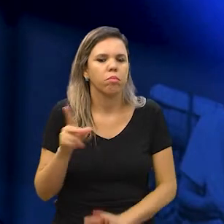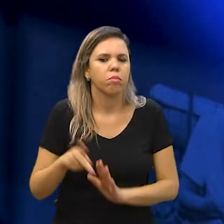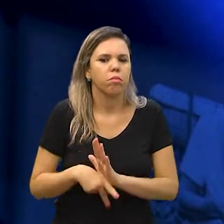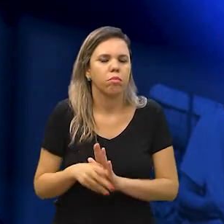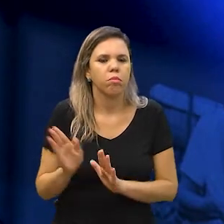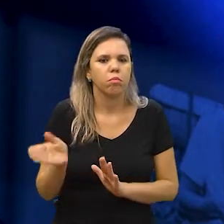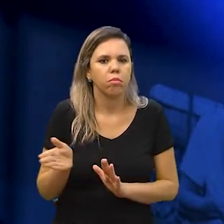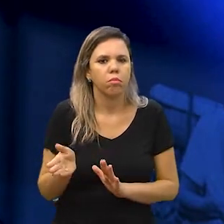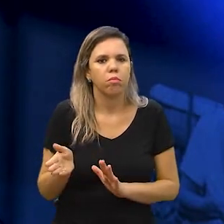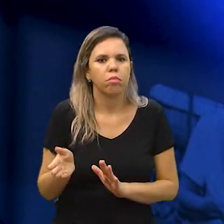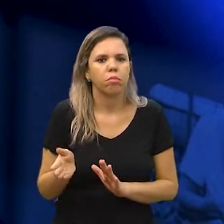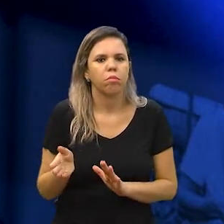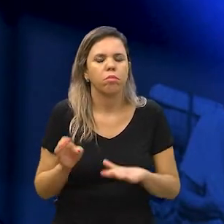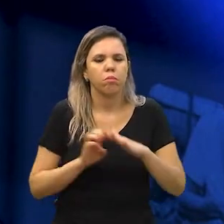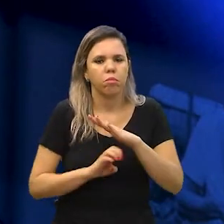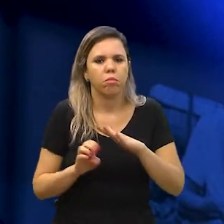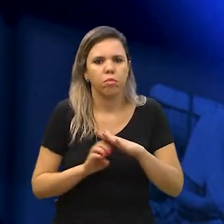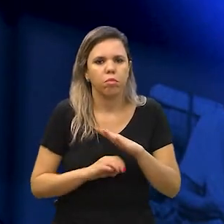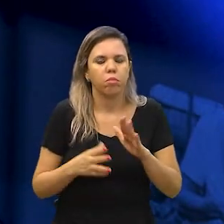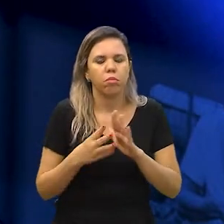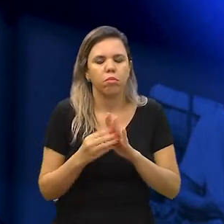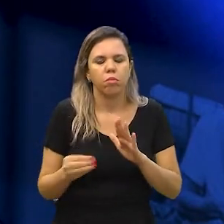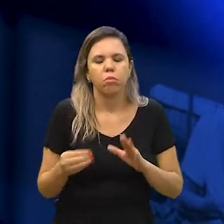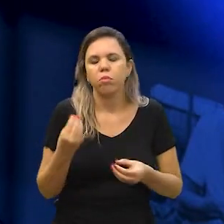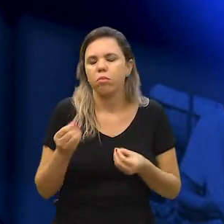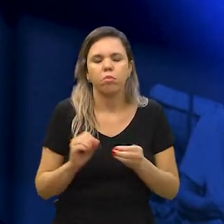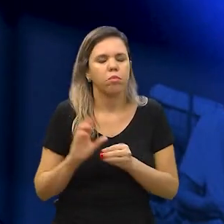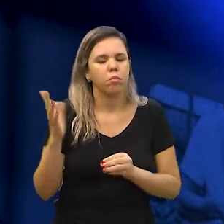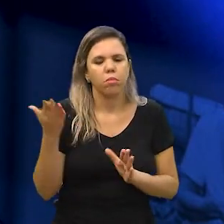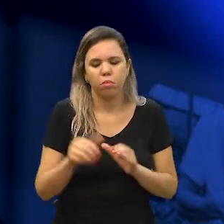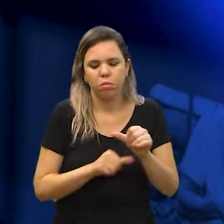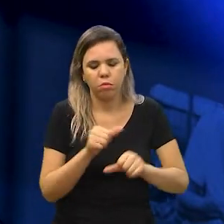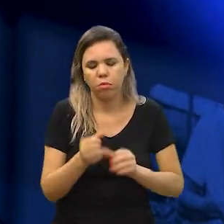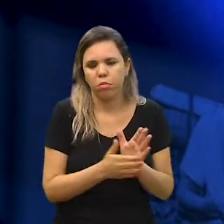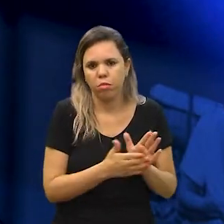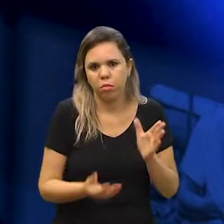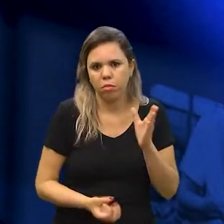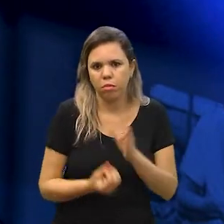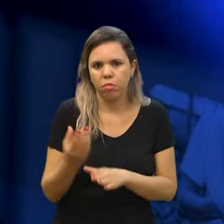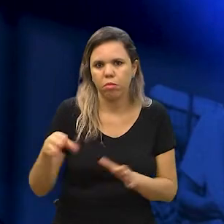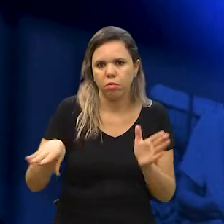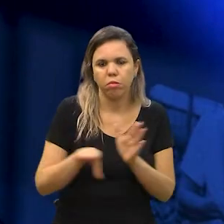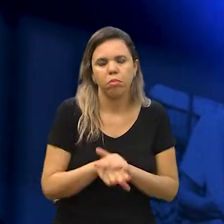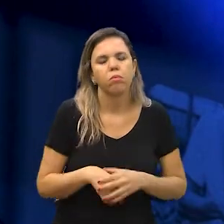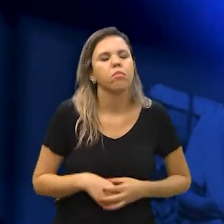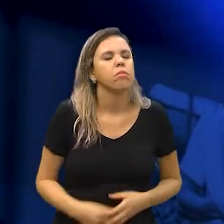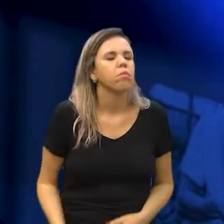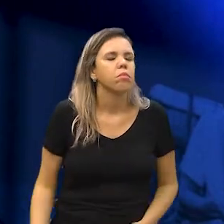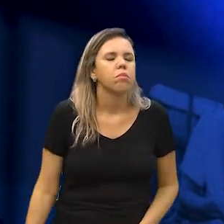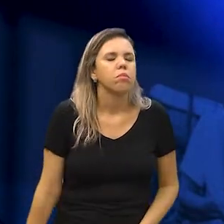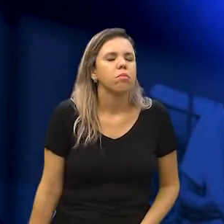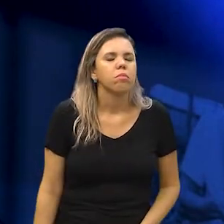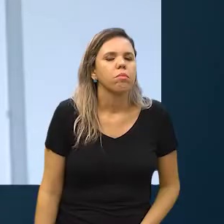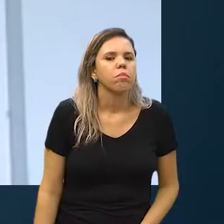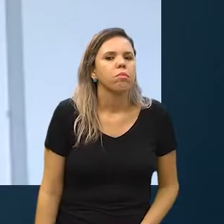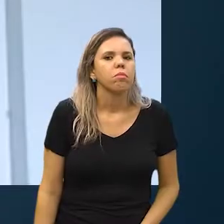tinham um projeto já de uma startup nesse modelo? O que aconteceu que vocês chegaram nesse lugar?